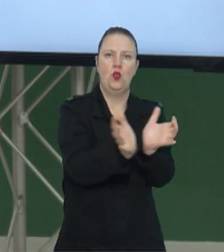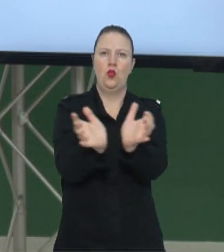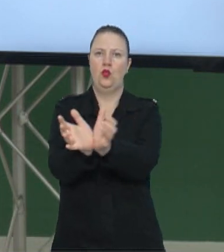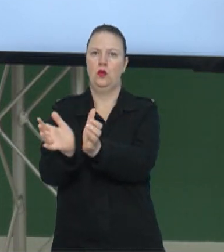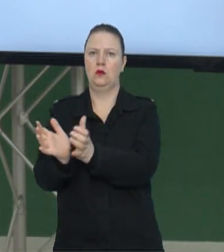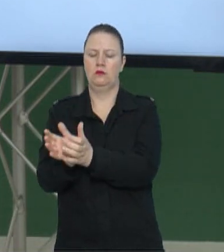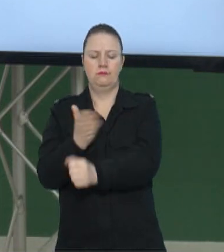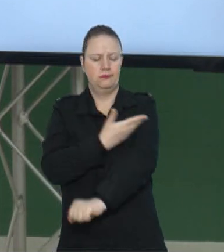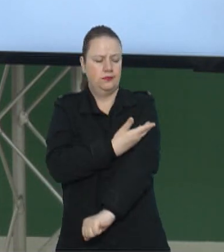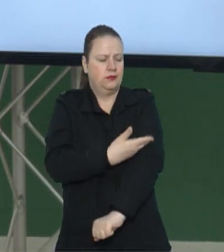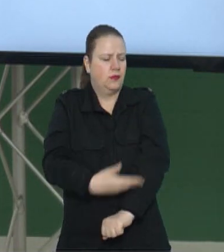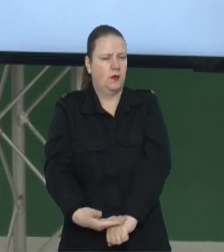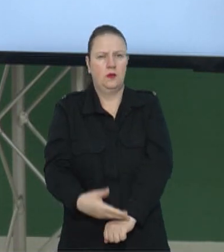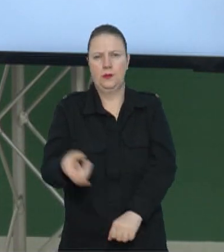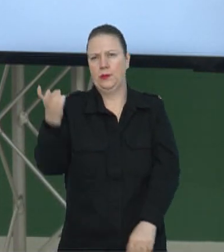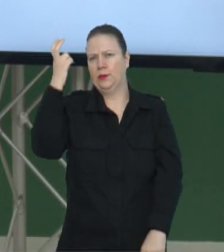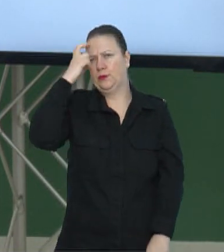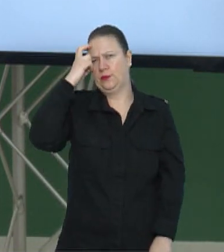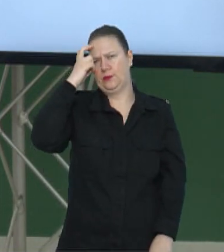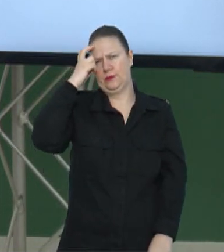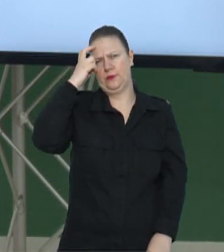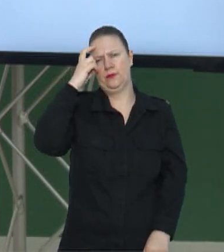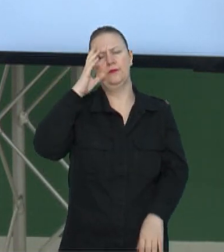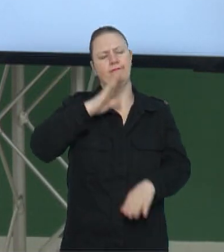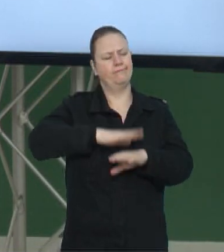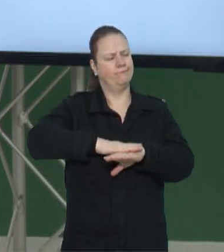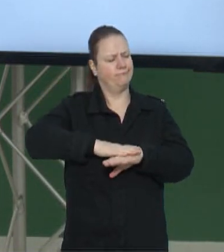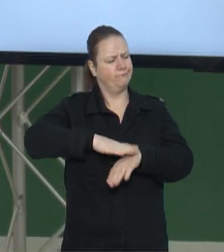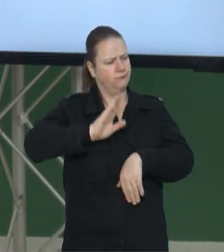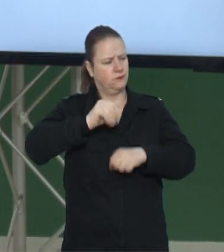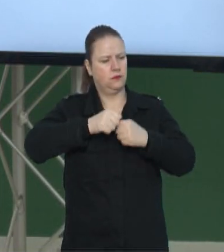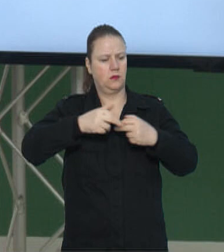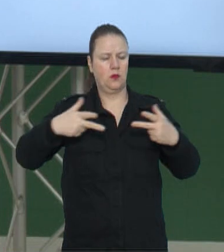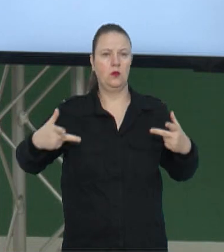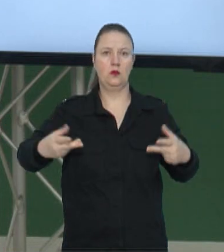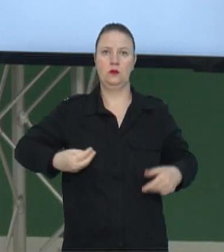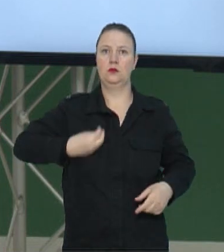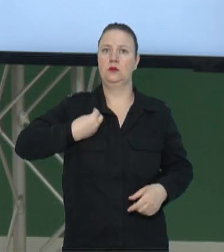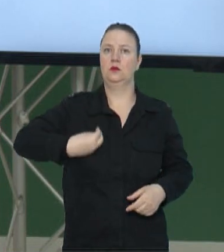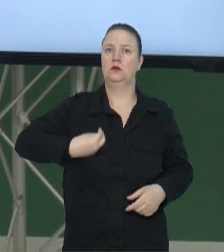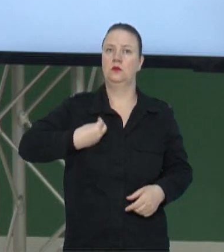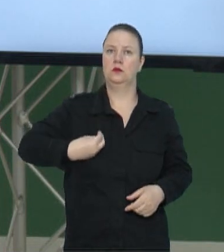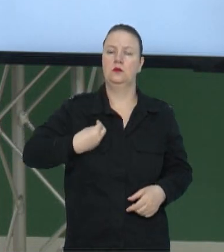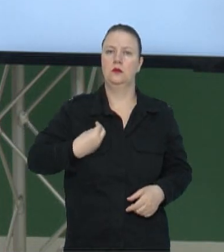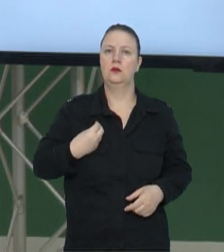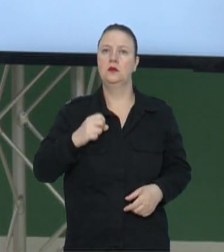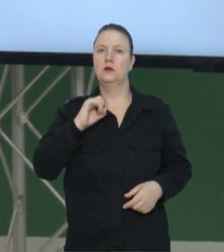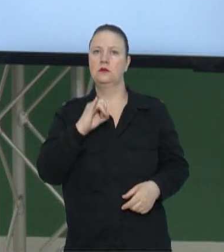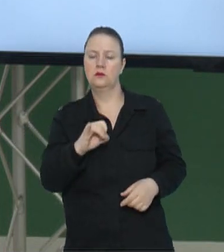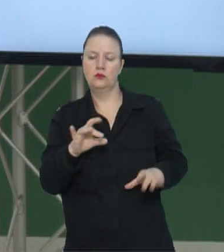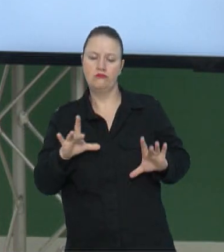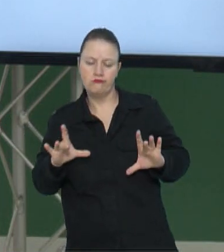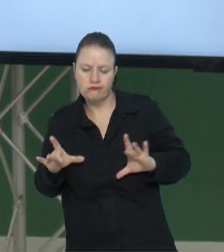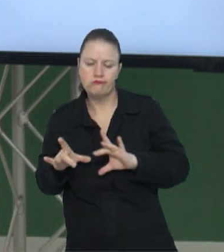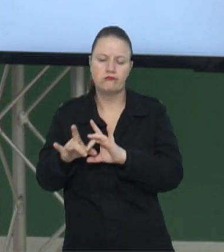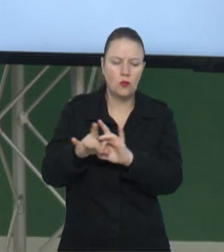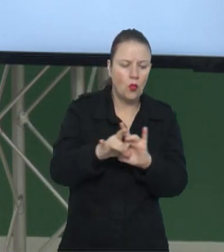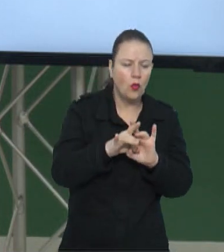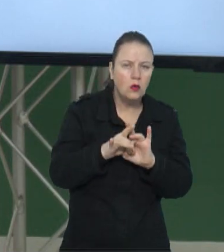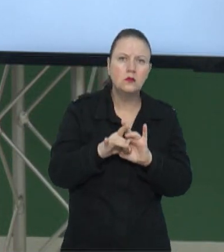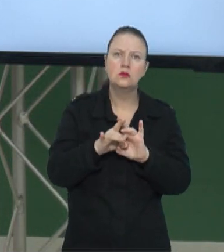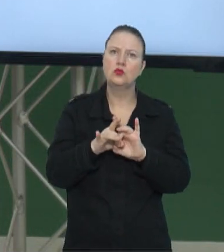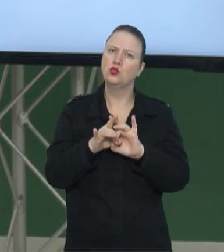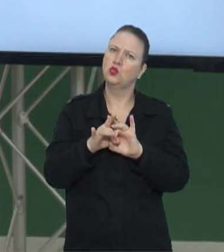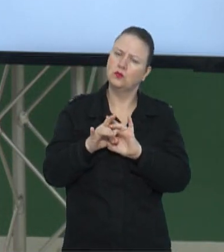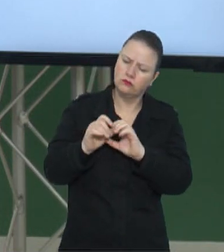hábitos, costumes e tudo mais. Então, modos de viver que se juntaram, se misturaram no território